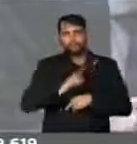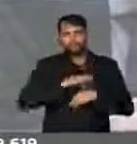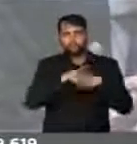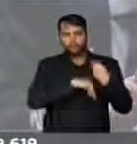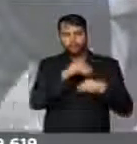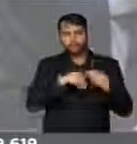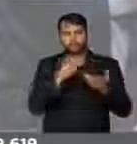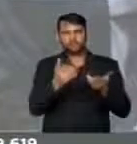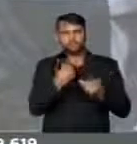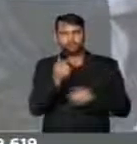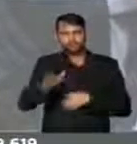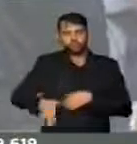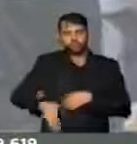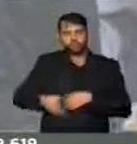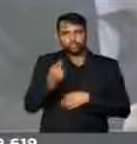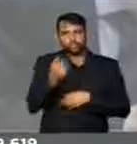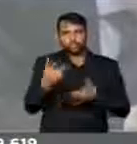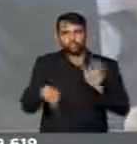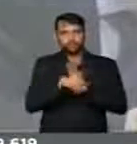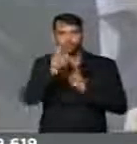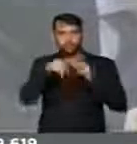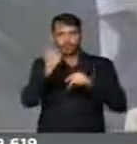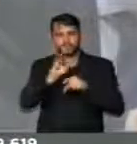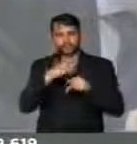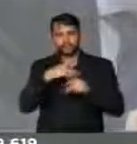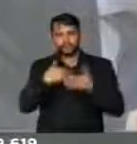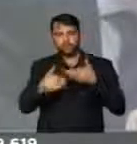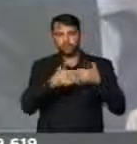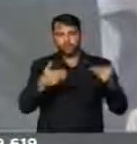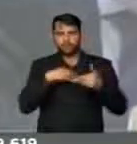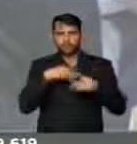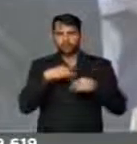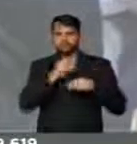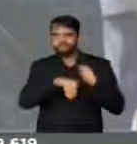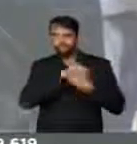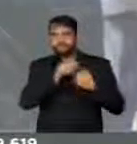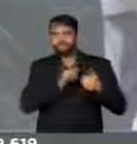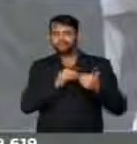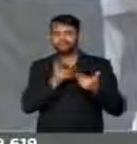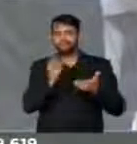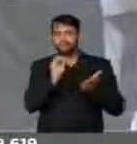no bolso do consumidor brasileiro a qualquer momento. É uma grande manipulação, uma